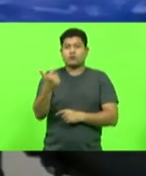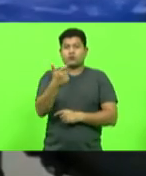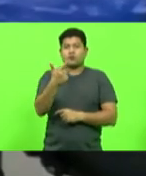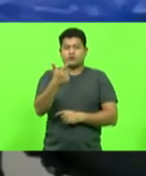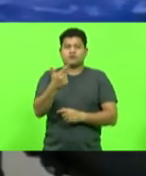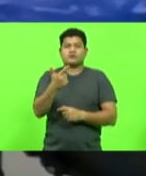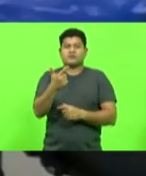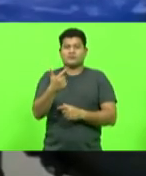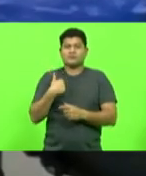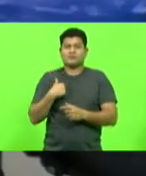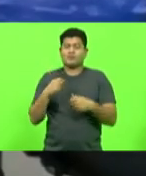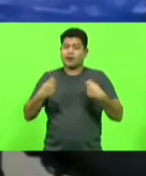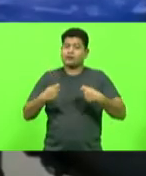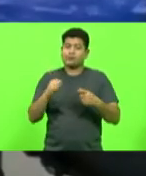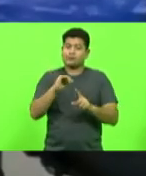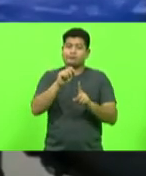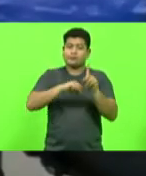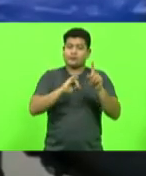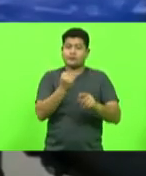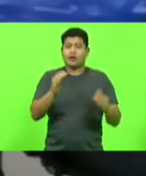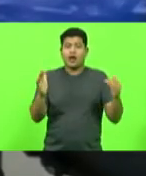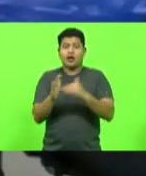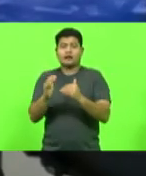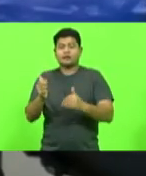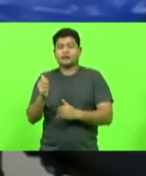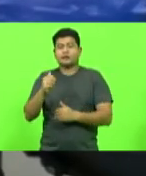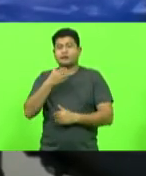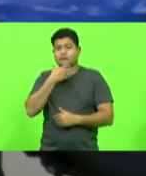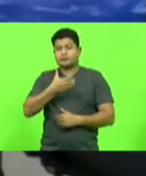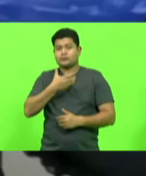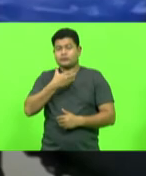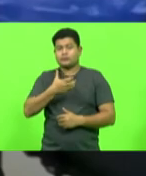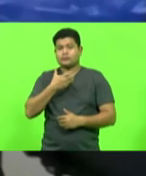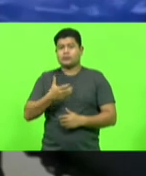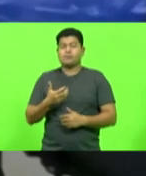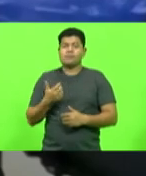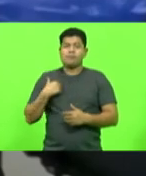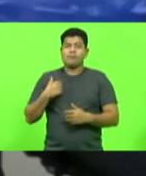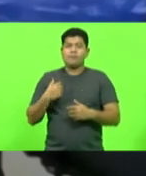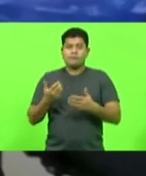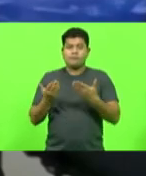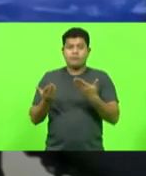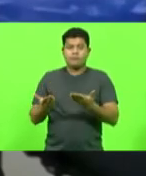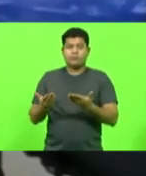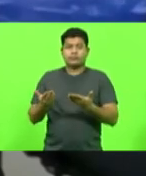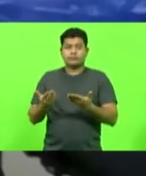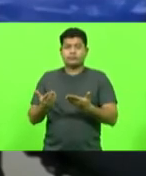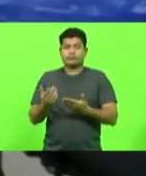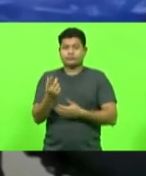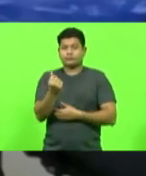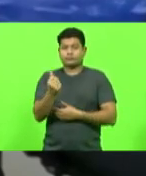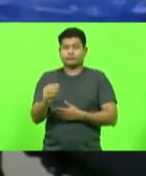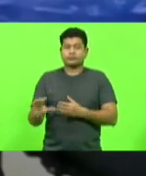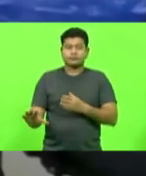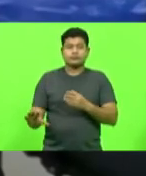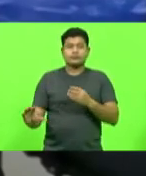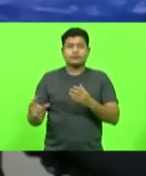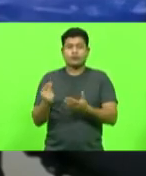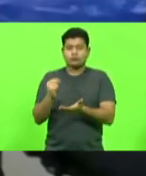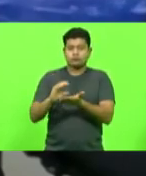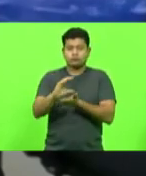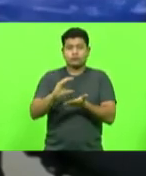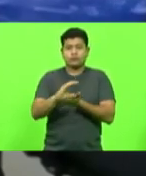dezembro. Então, todo mês ele deveria ter o recurso federal e estadual entrando na conta dos fundos municipais para que a